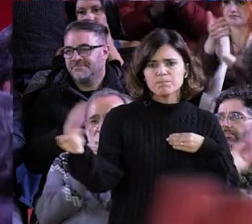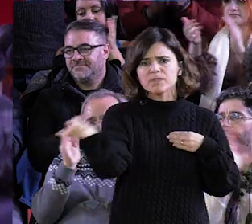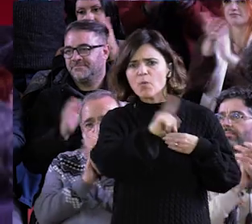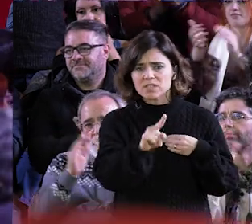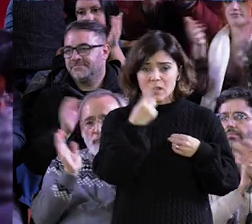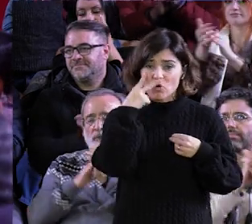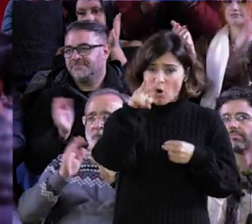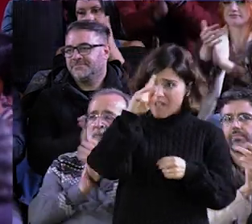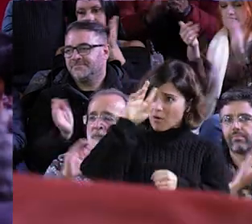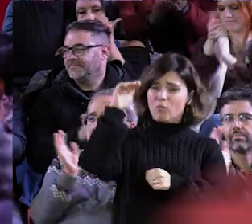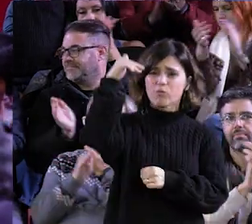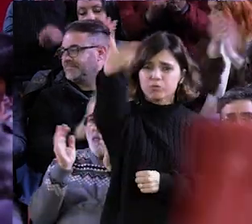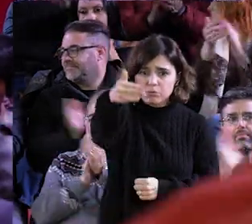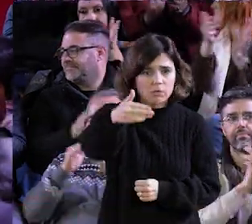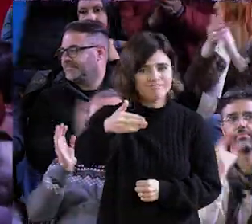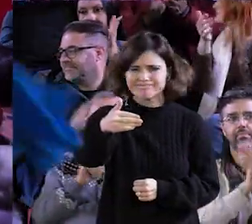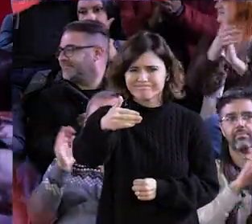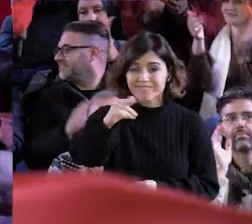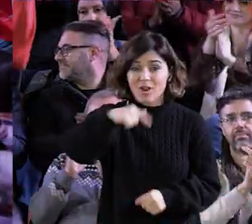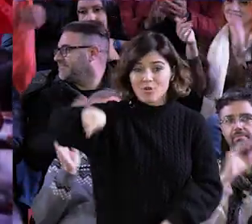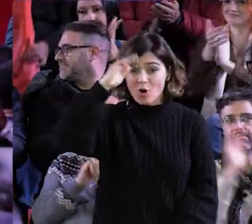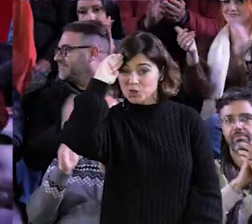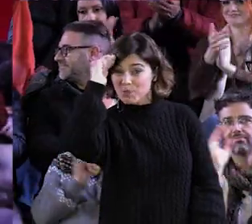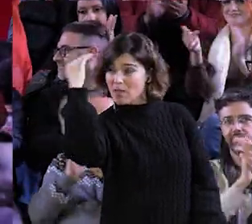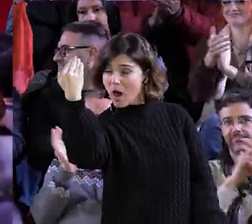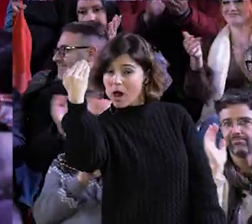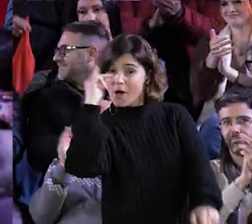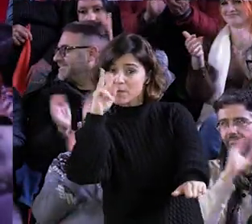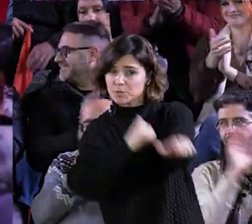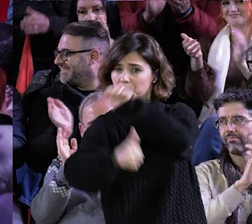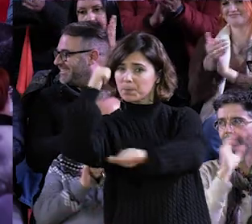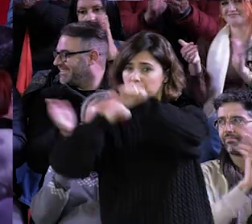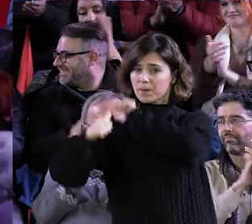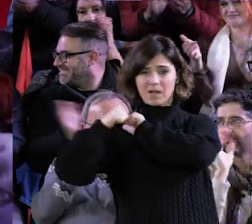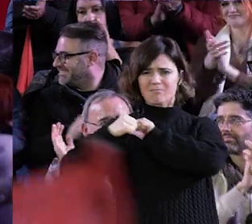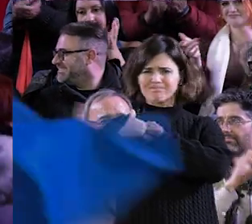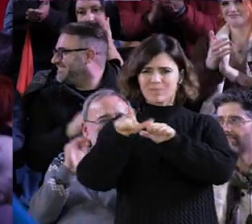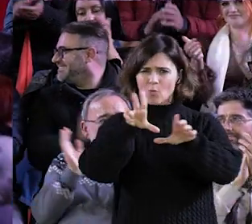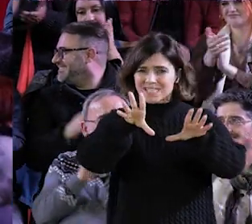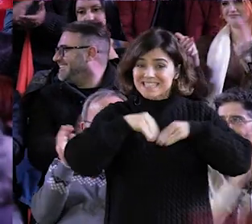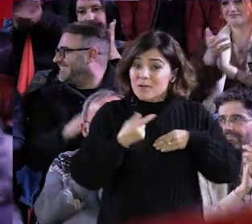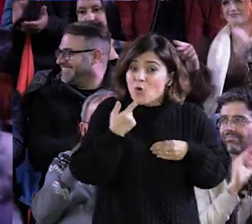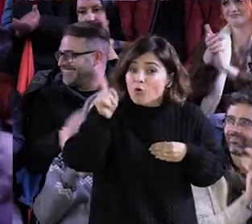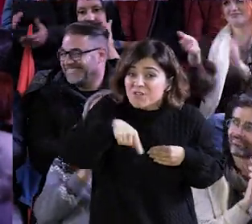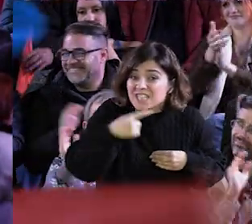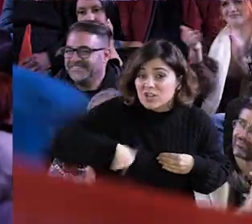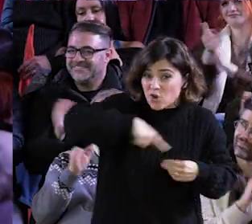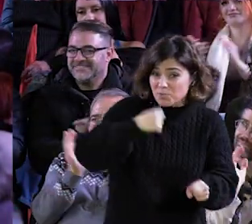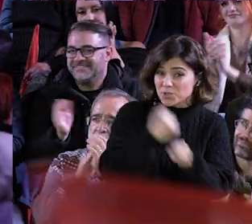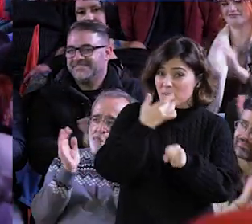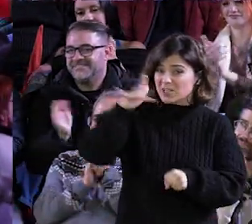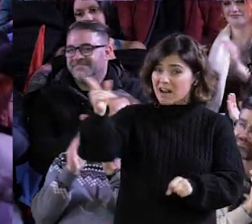para o futuro pelo retrovisor. Não aceitamos que nos digam novamente que temos que emigrar. Não, não